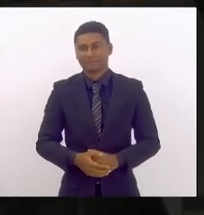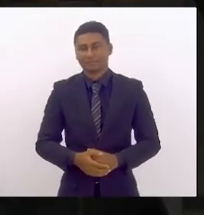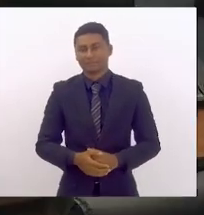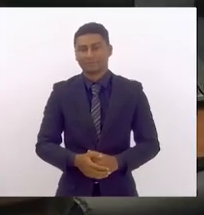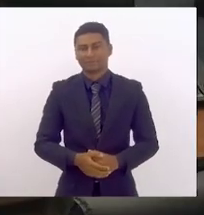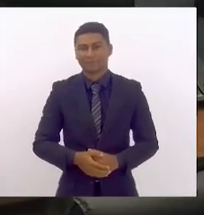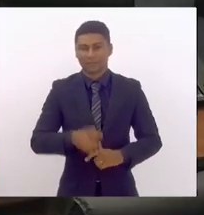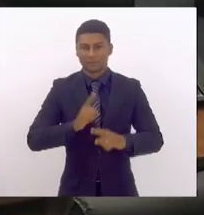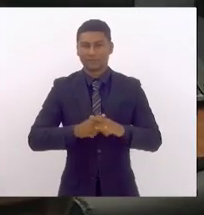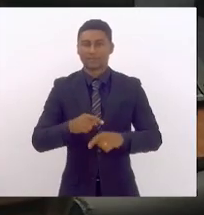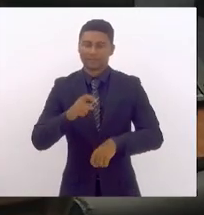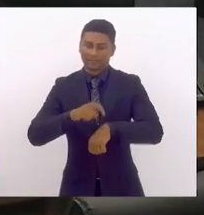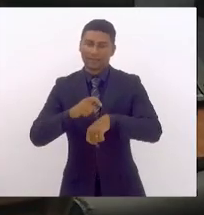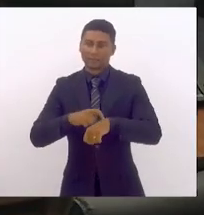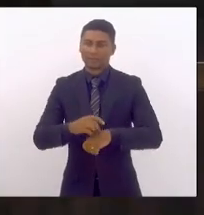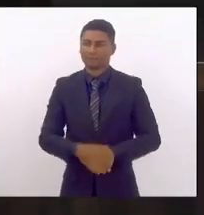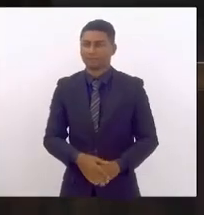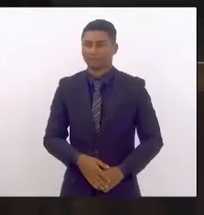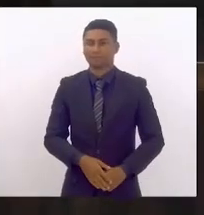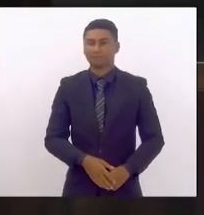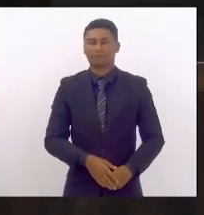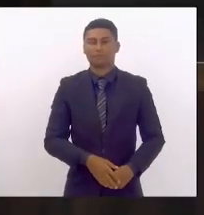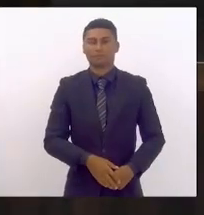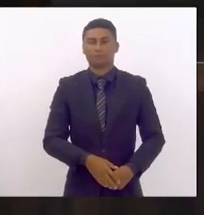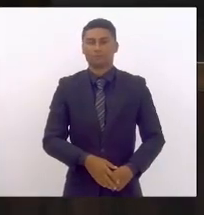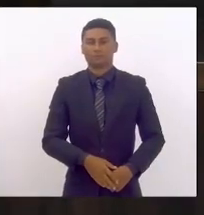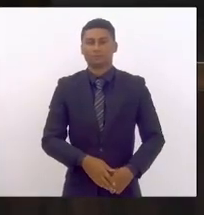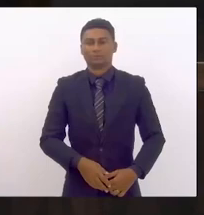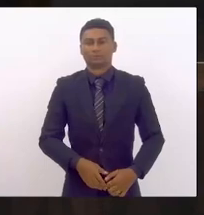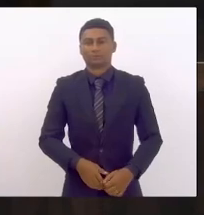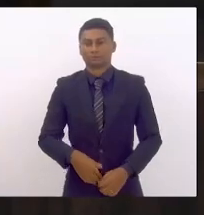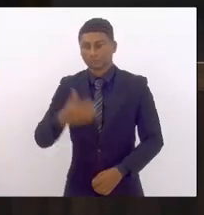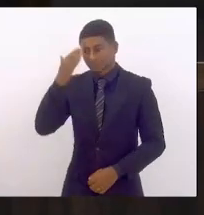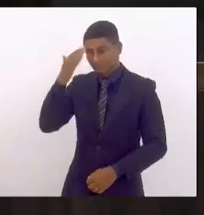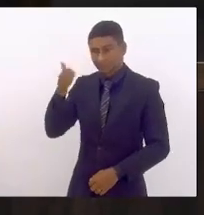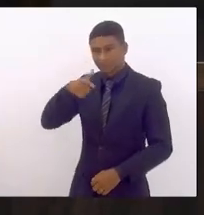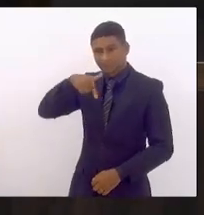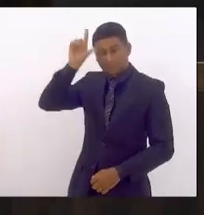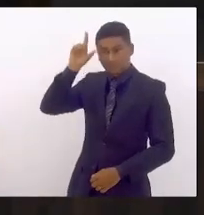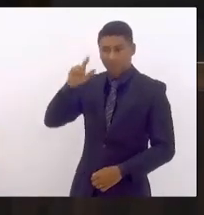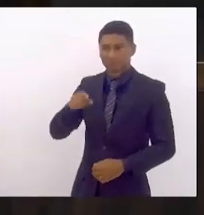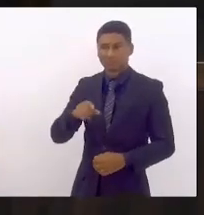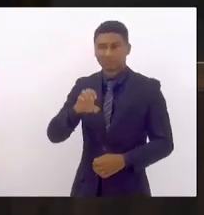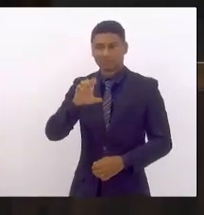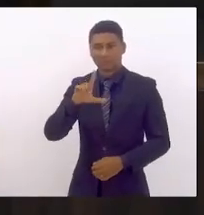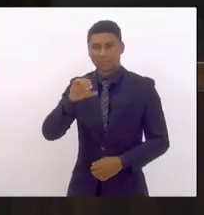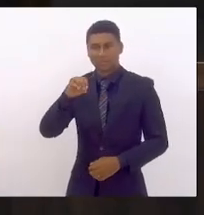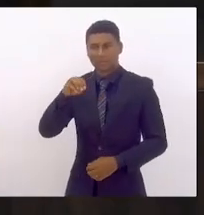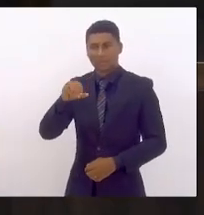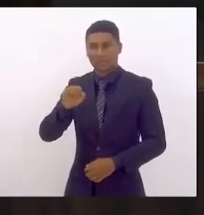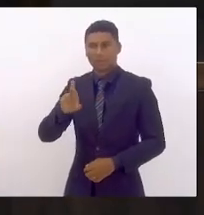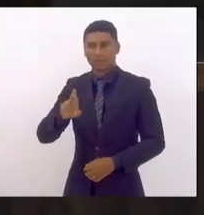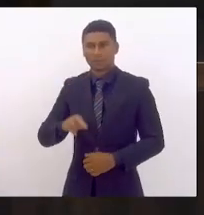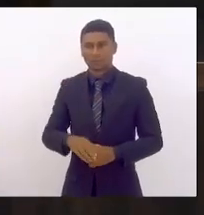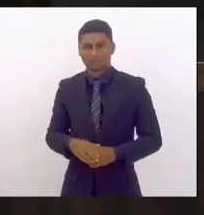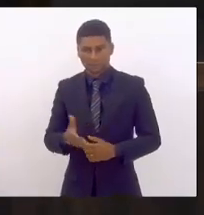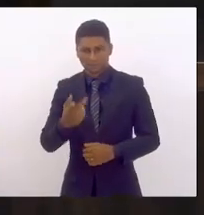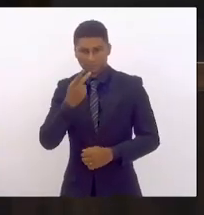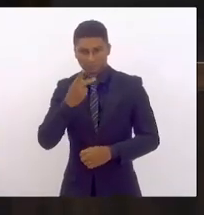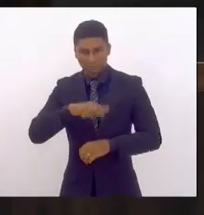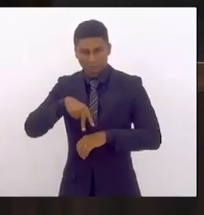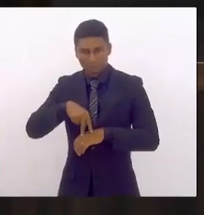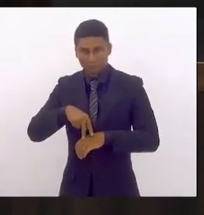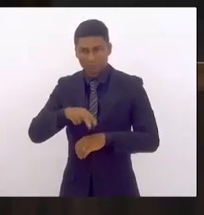tempo Deputado agradecendo Deputado Luiz Paulo Deputado quer fazer o uso da fala